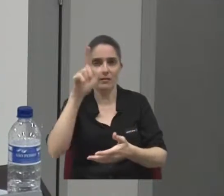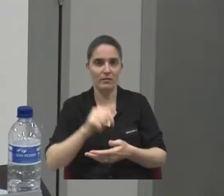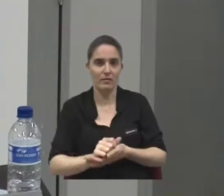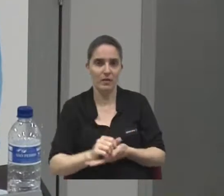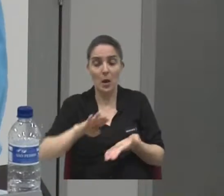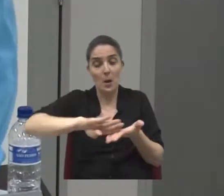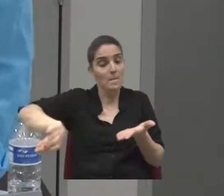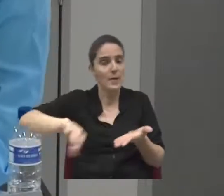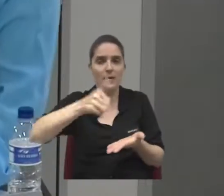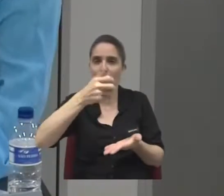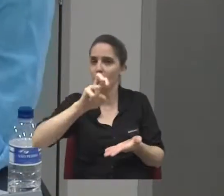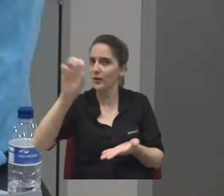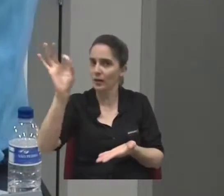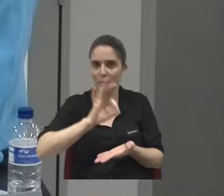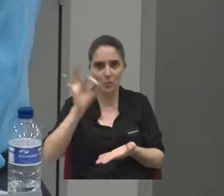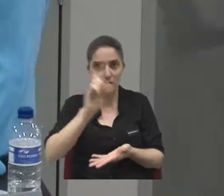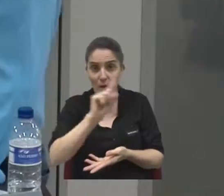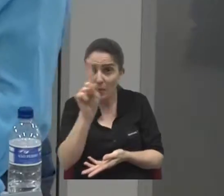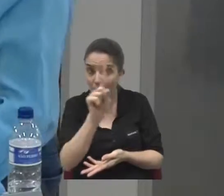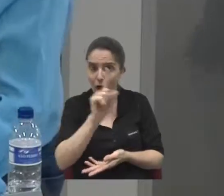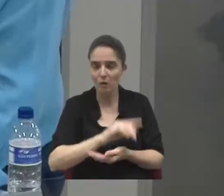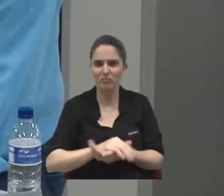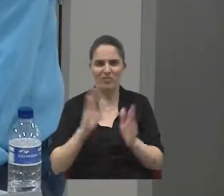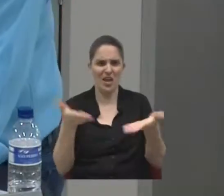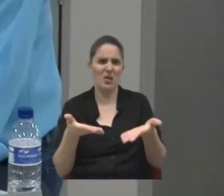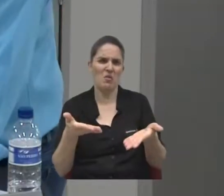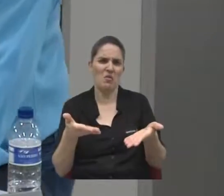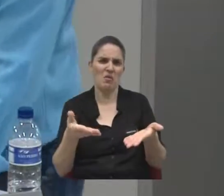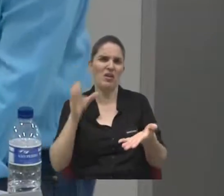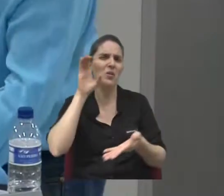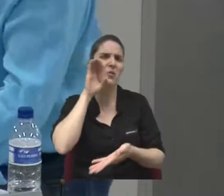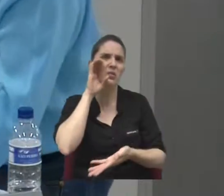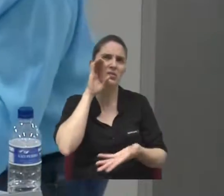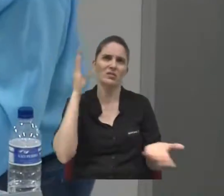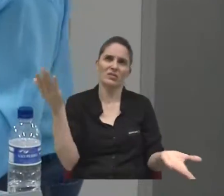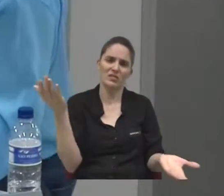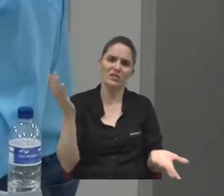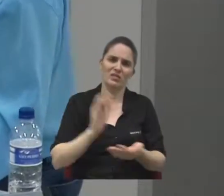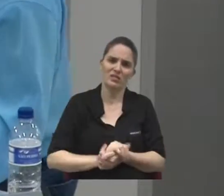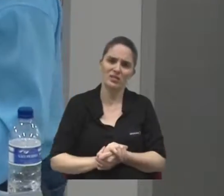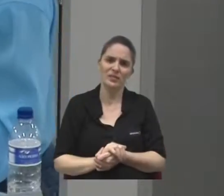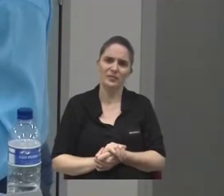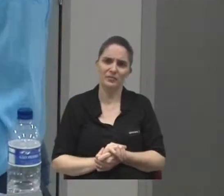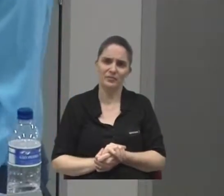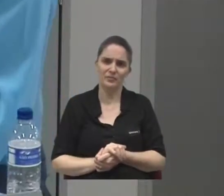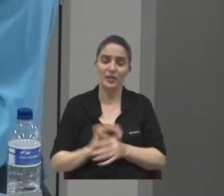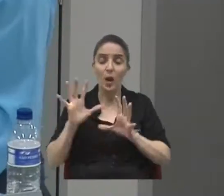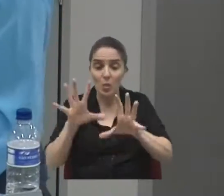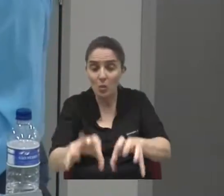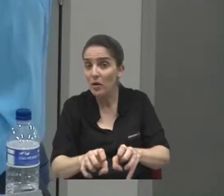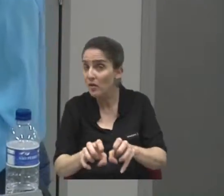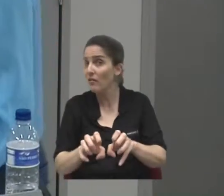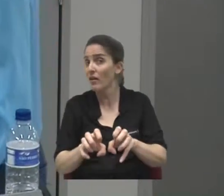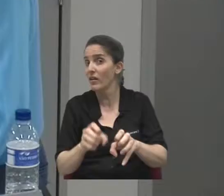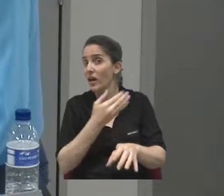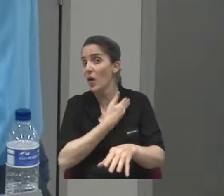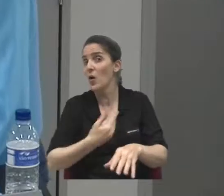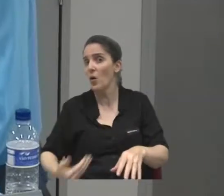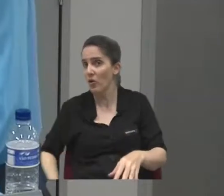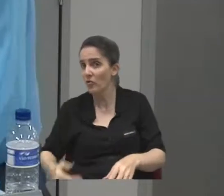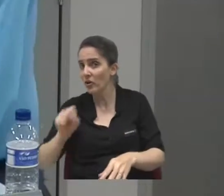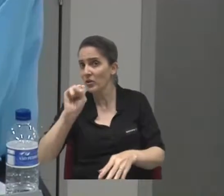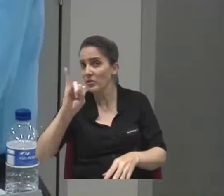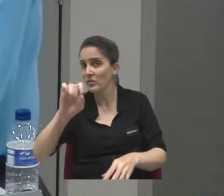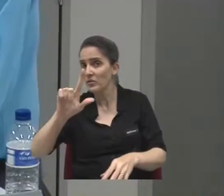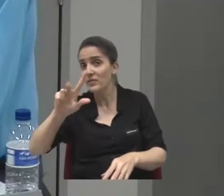ganhamos o Horto. Agora, a vereadora Constância Félix, quando teve a invasão, o governo Silvio, que estava no